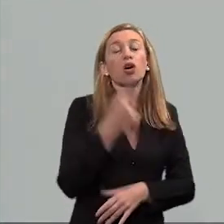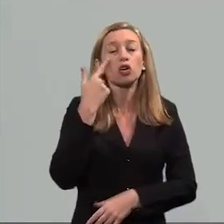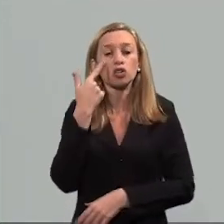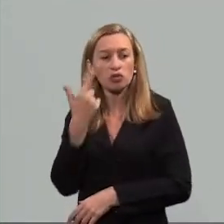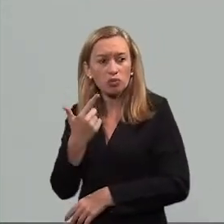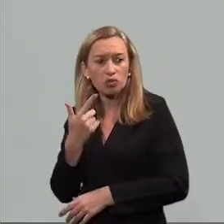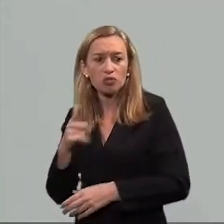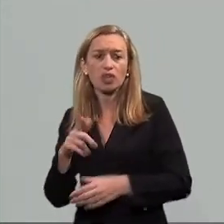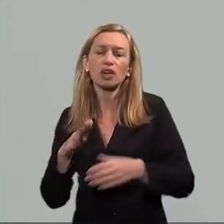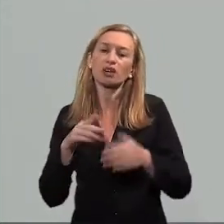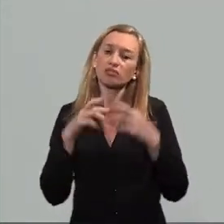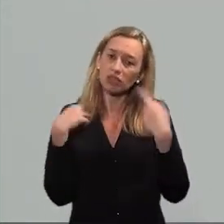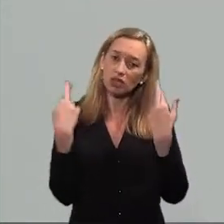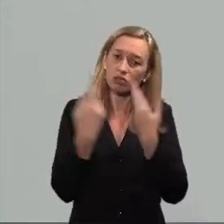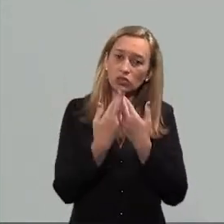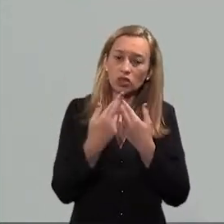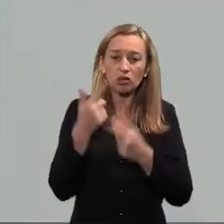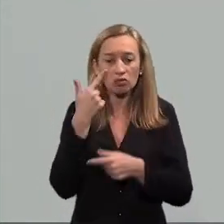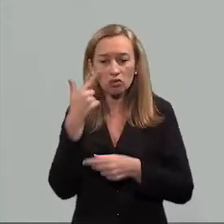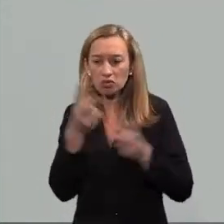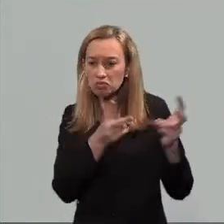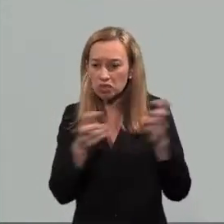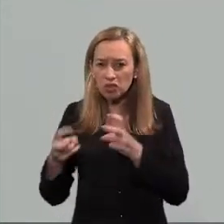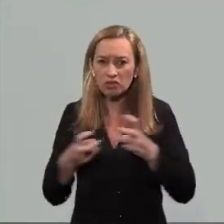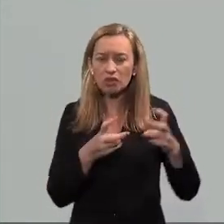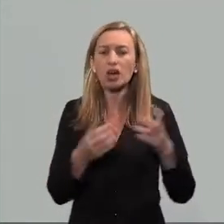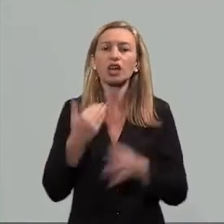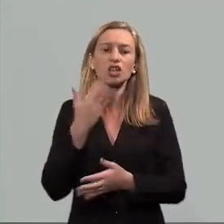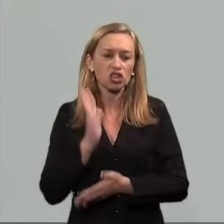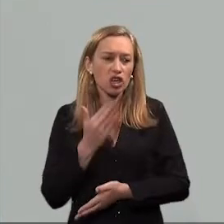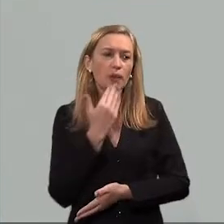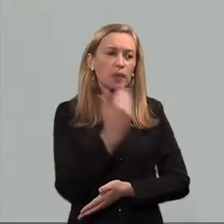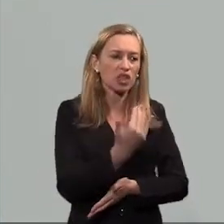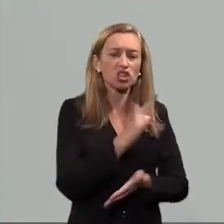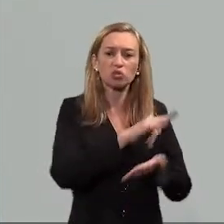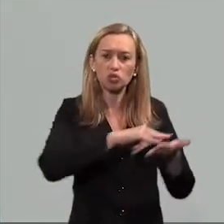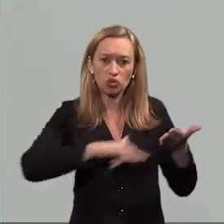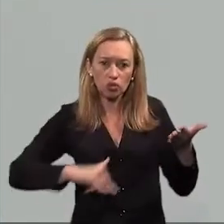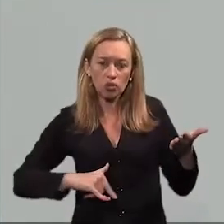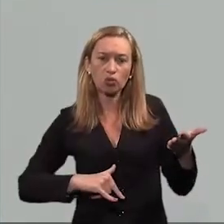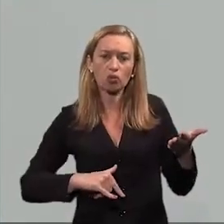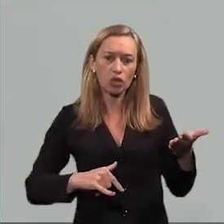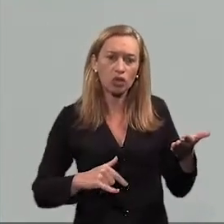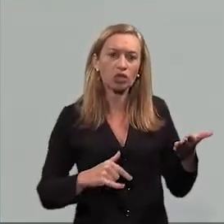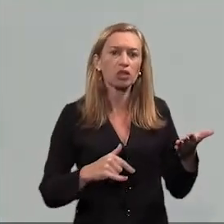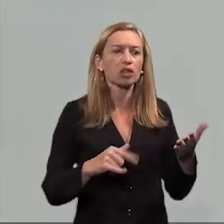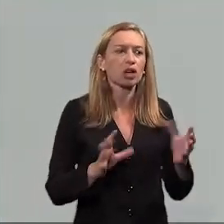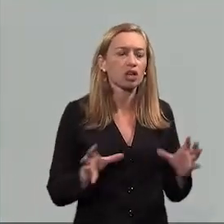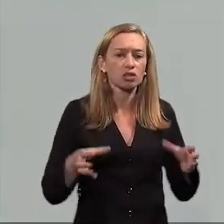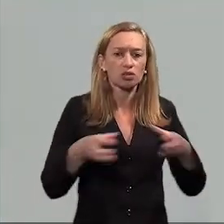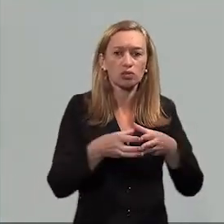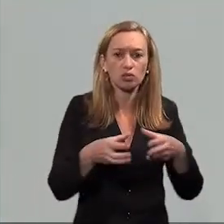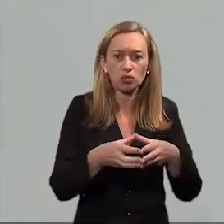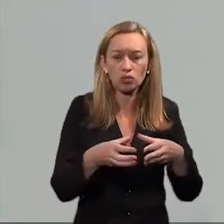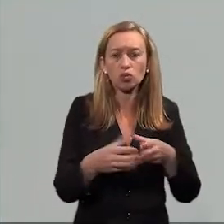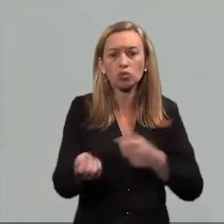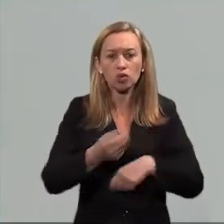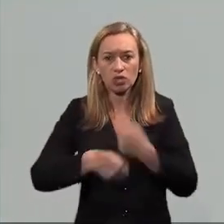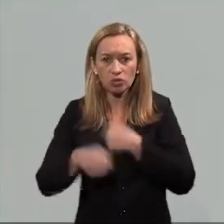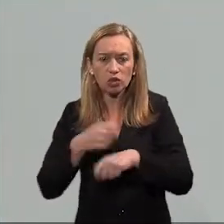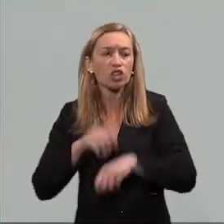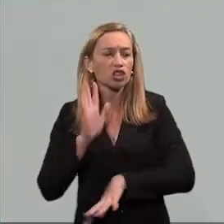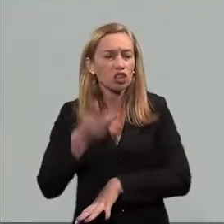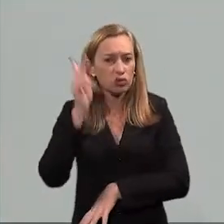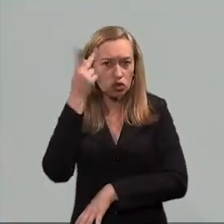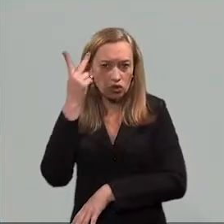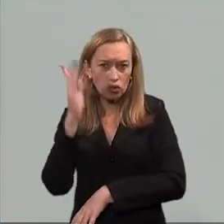vamos, a cada encontro, nos debruçar sobre um desses temas. Pedimos já várias documentações a esses órgãos de controle, que já têm